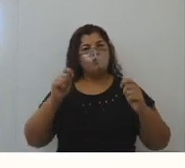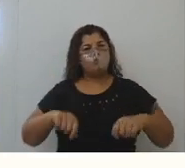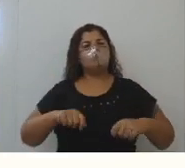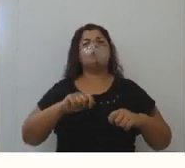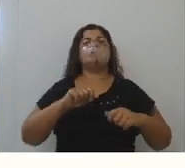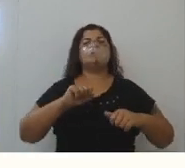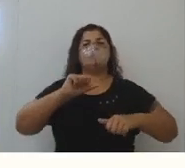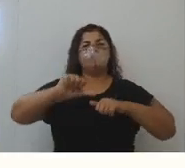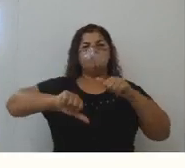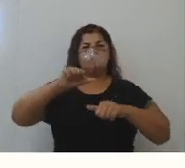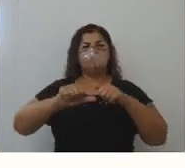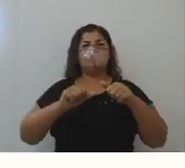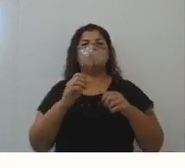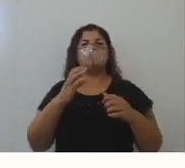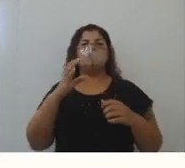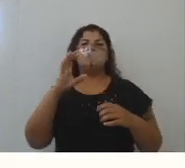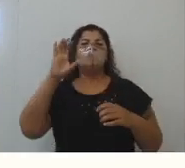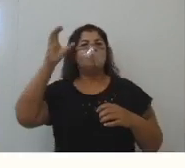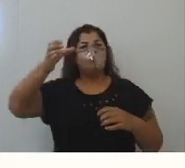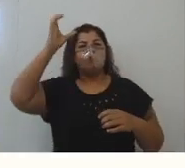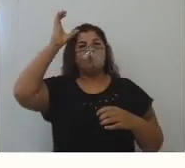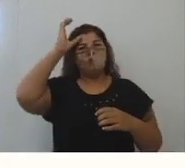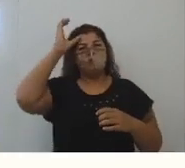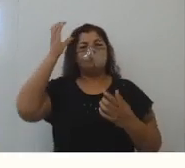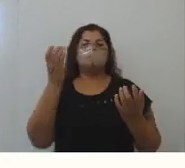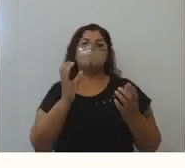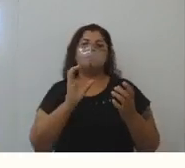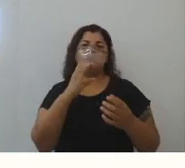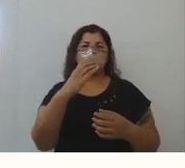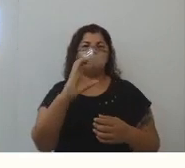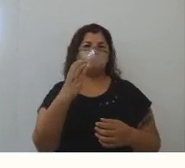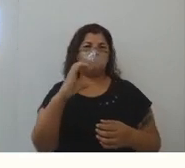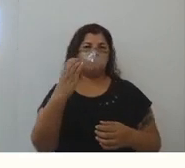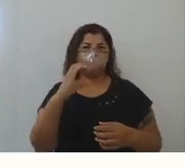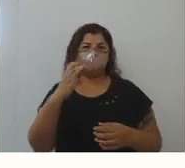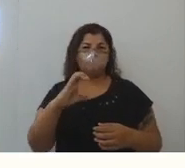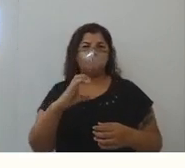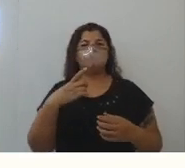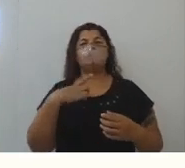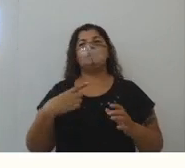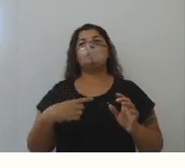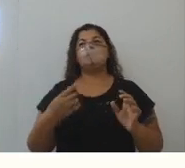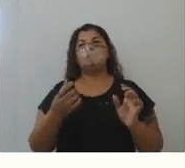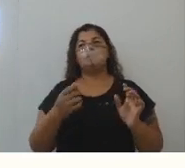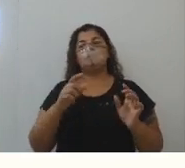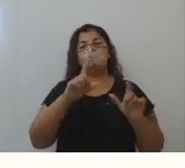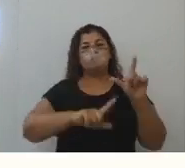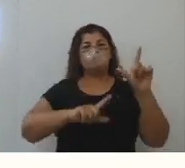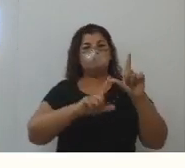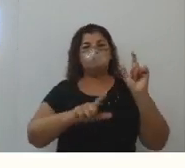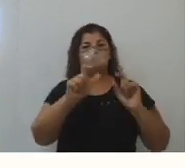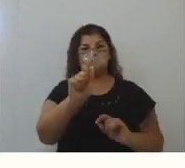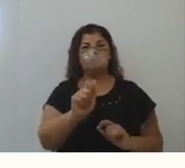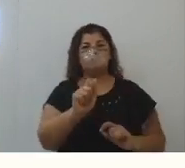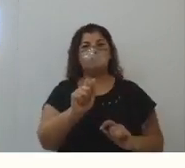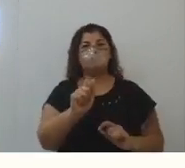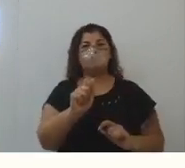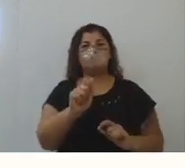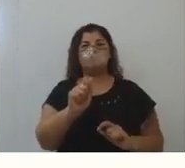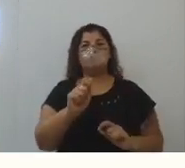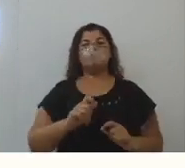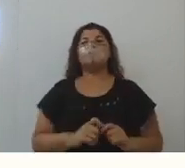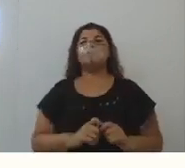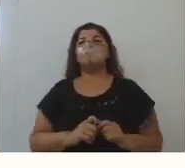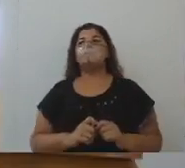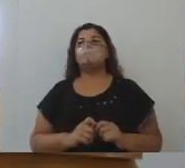do conhecimento científico. Essa reflexão propõe, aí eu tenho aqui, letra A.